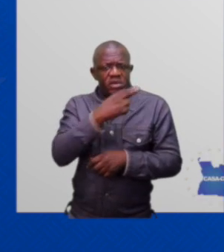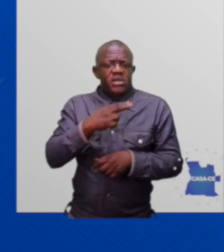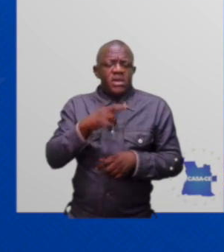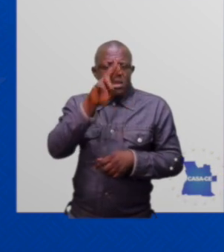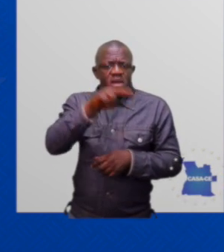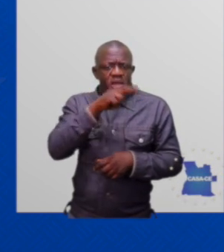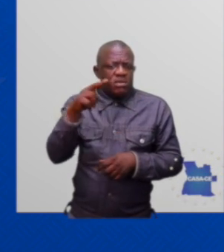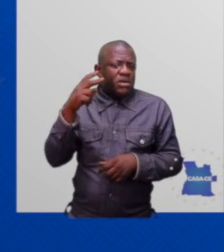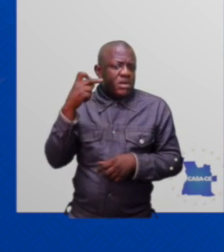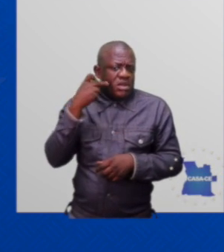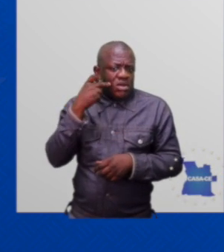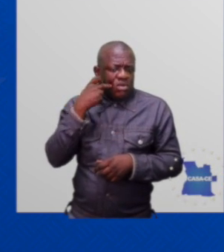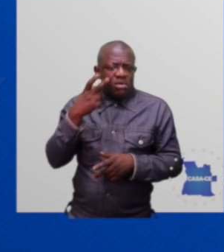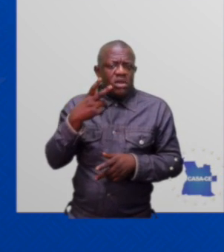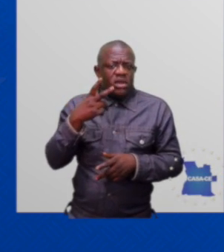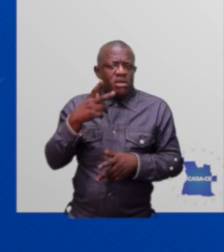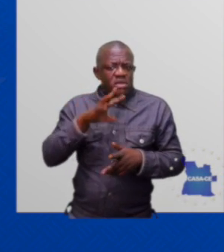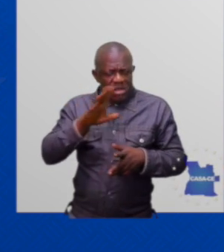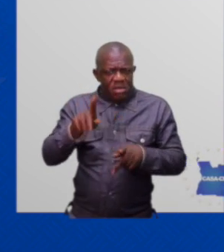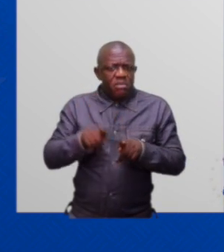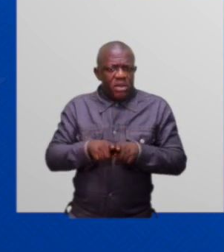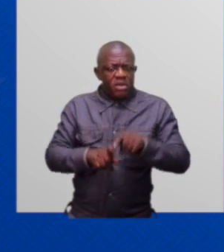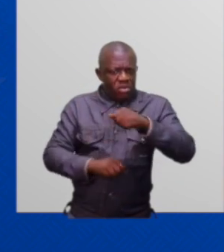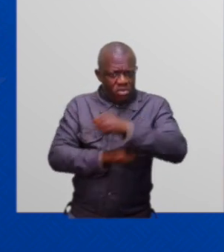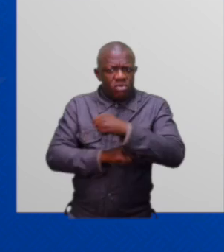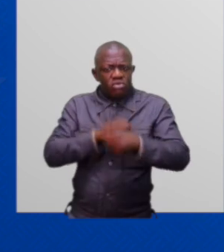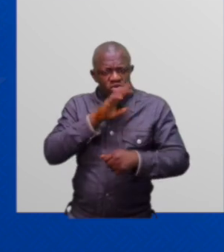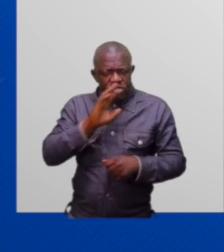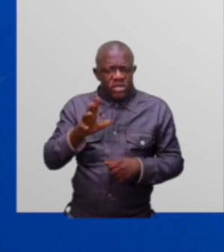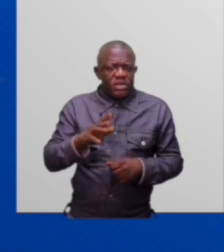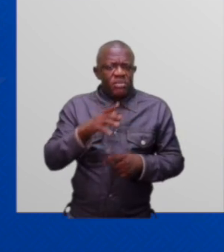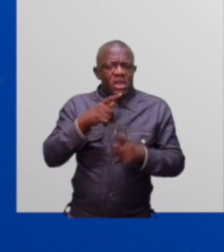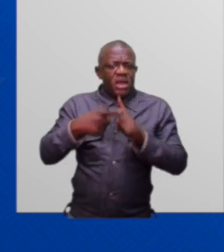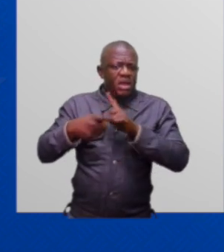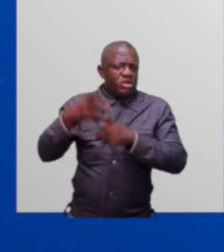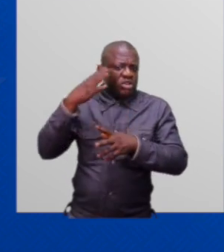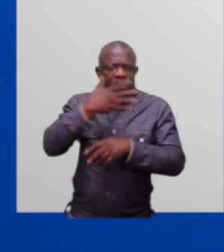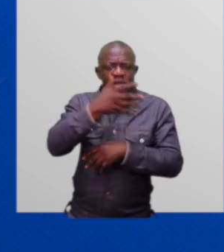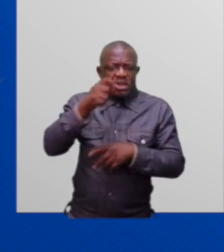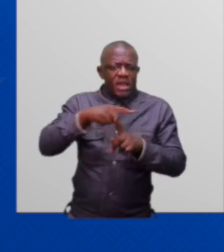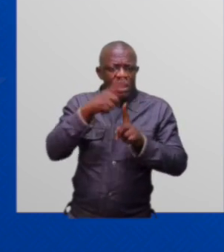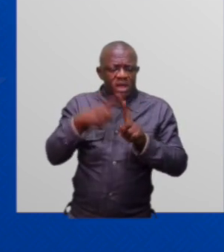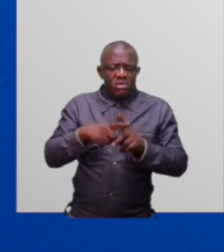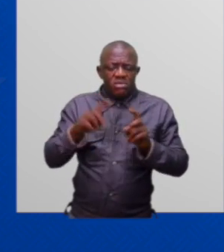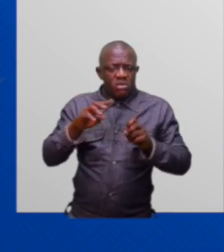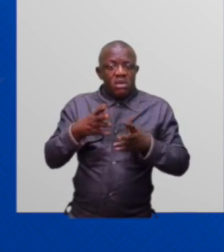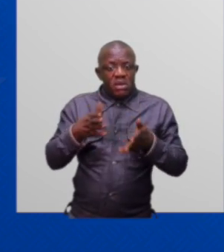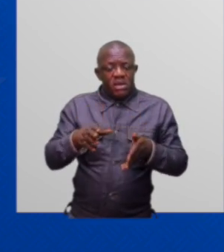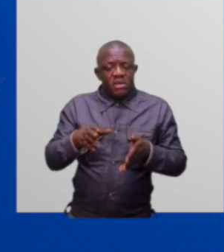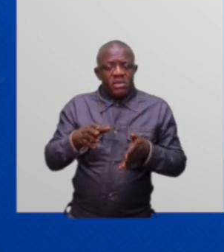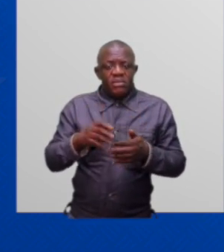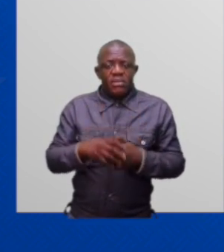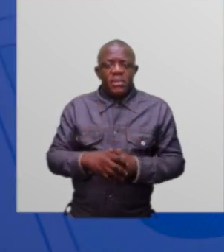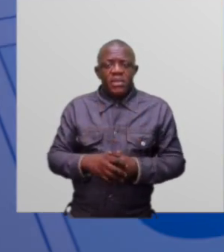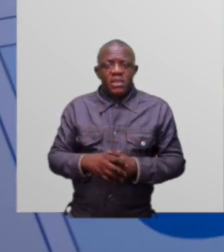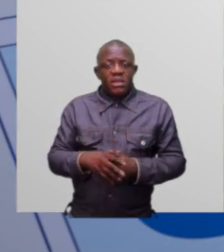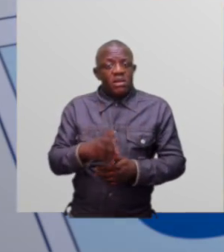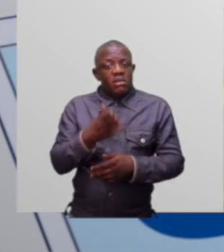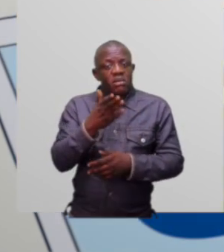de Angola e luto como militante desde os 15 anos de idade, sem nunca ter posto os dedos no mel da pátria.